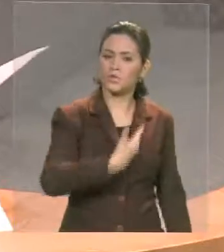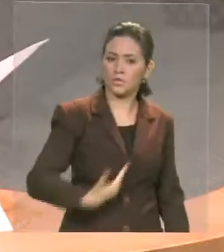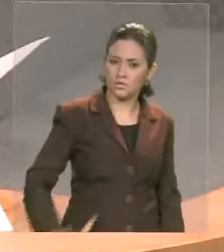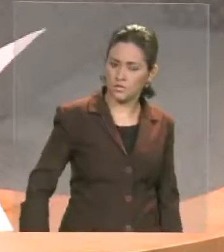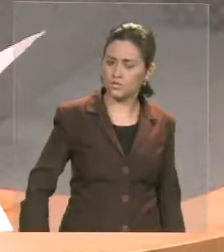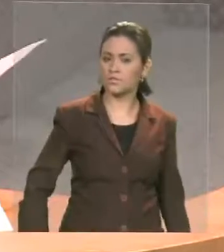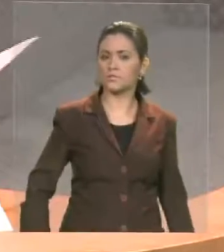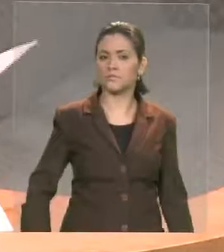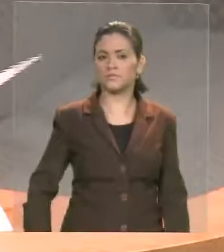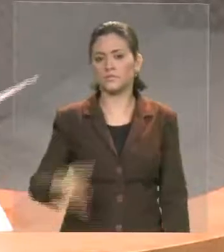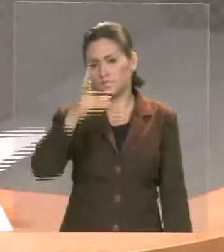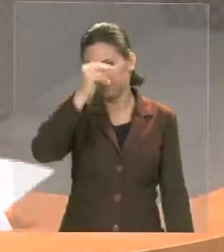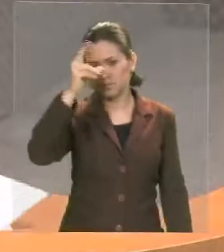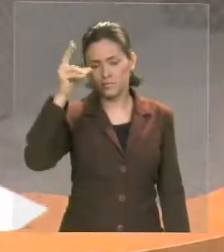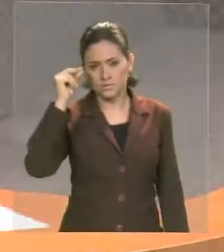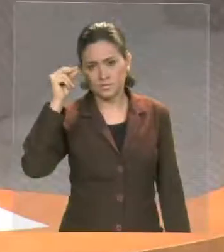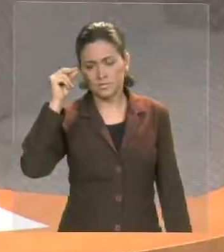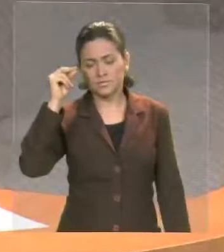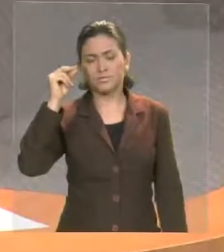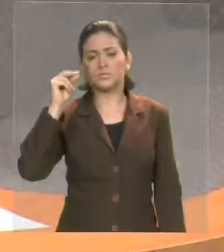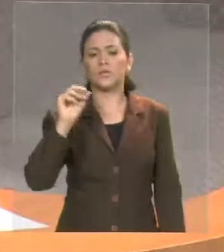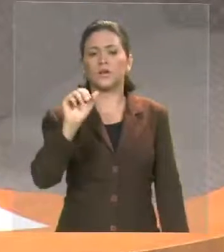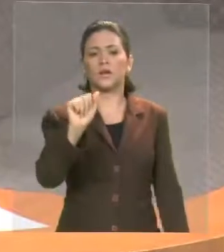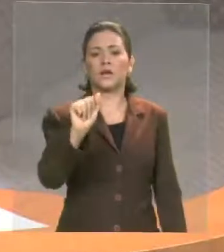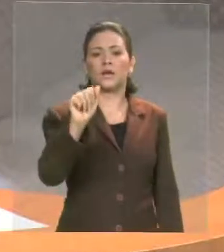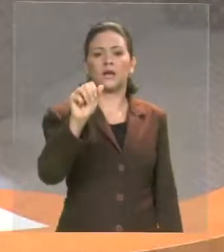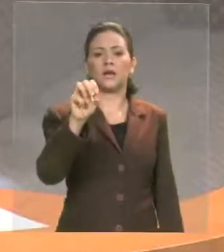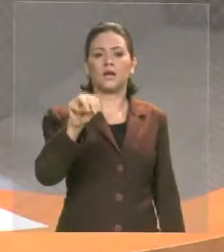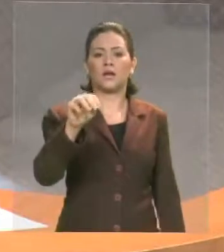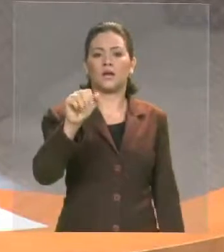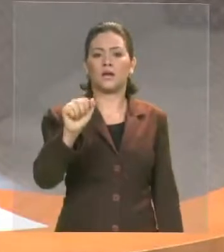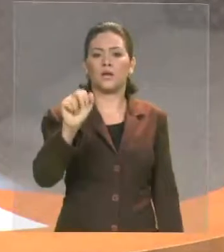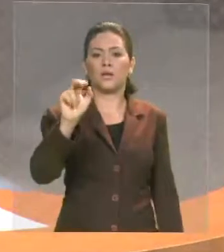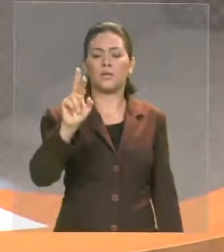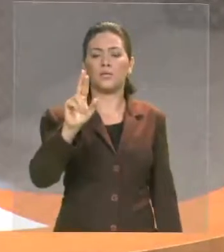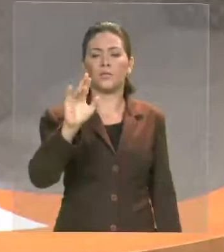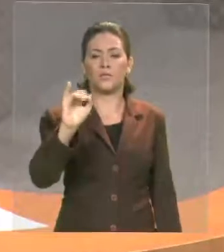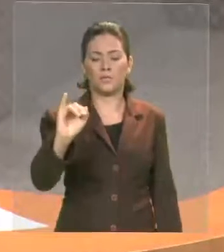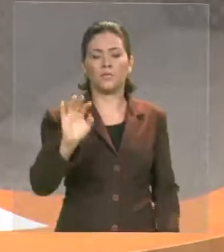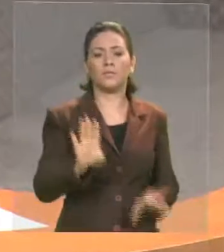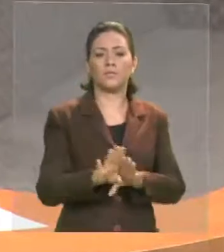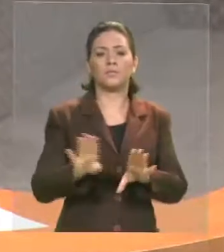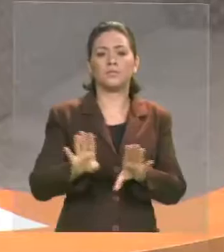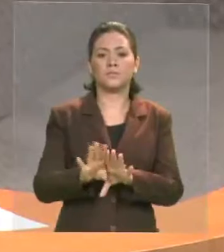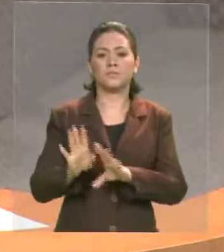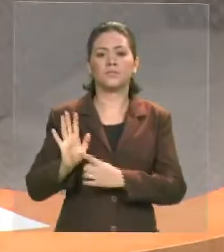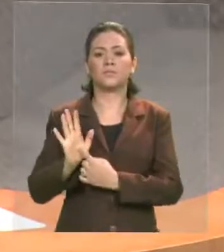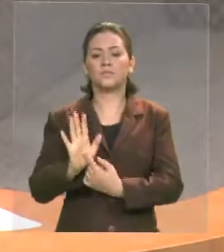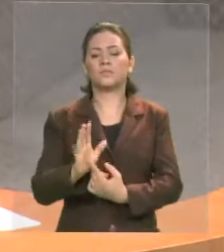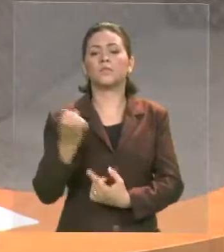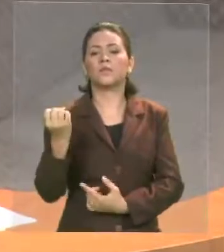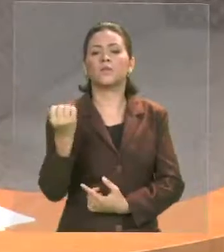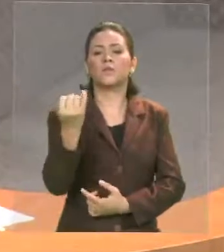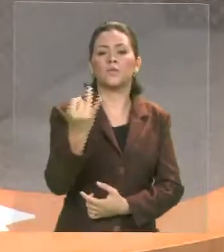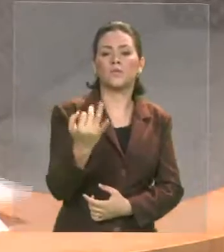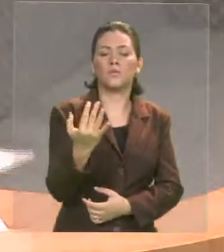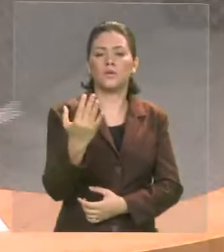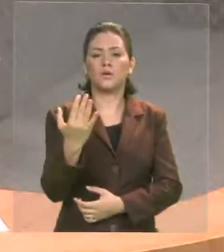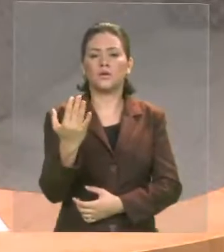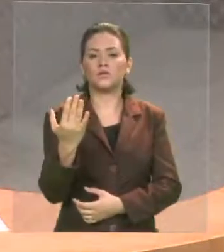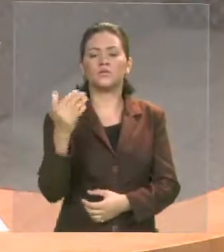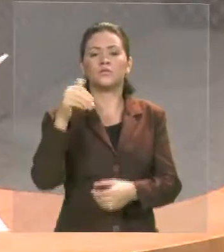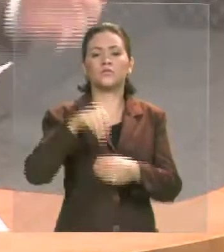Amauri e também revela os números de intenção de voto naquele município.